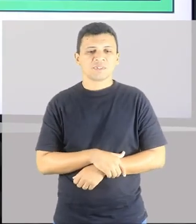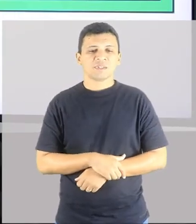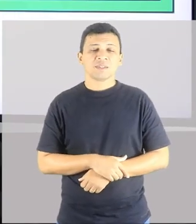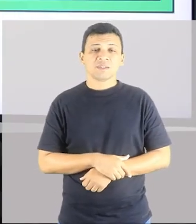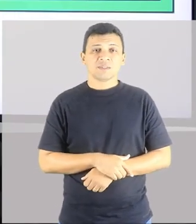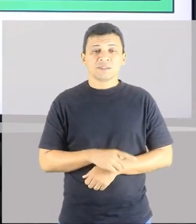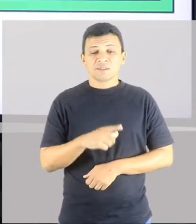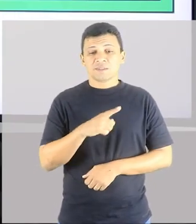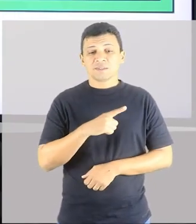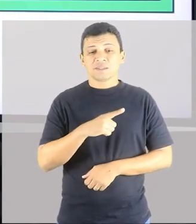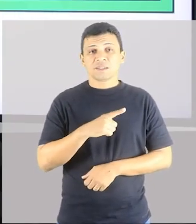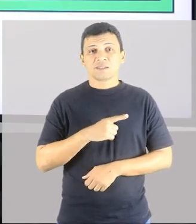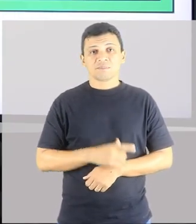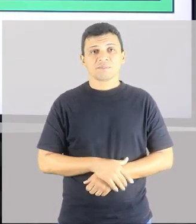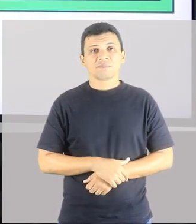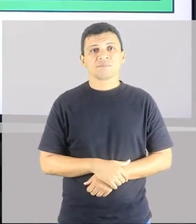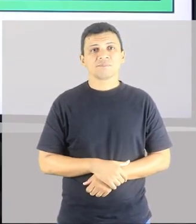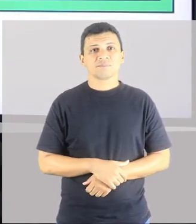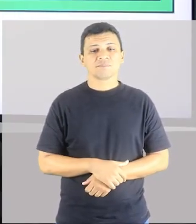Existem